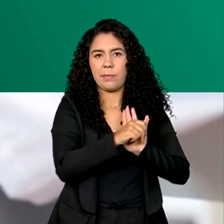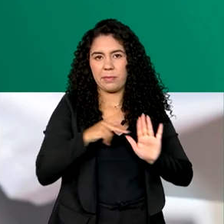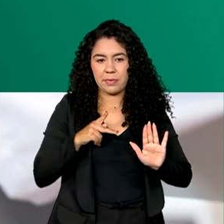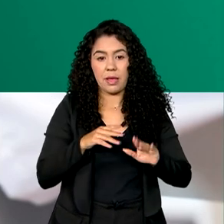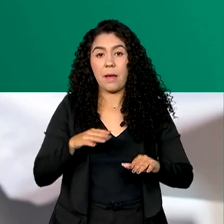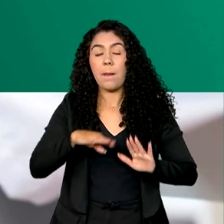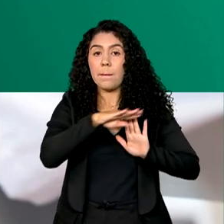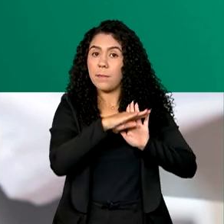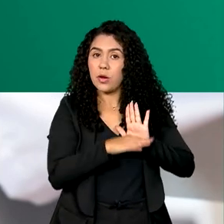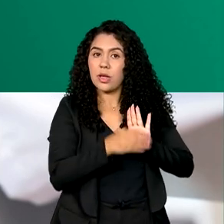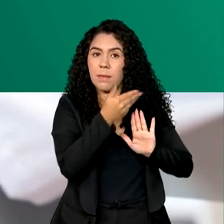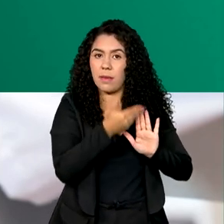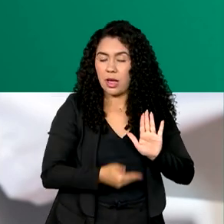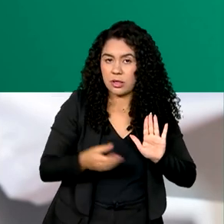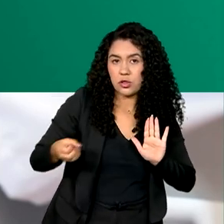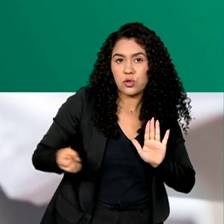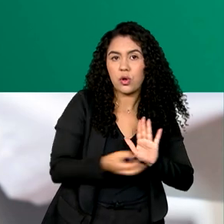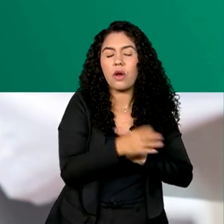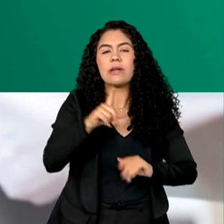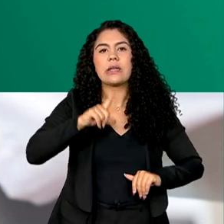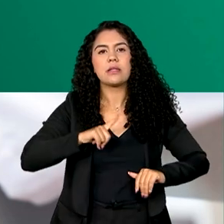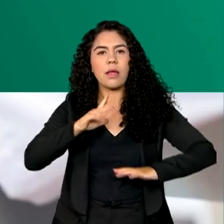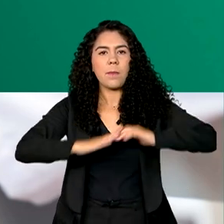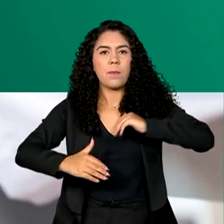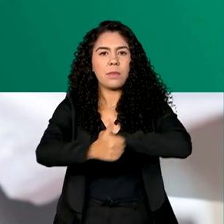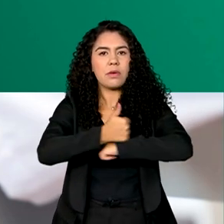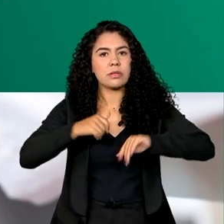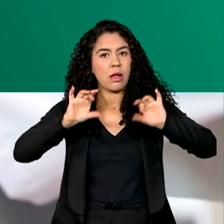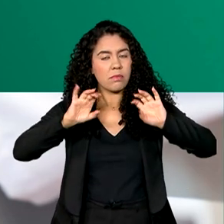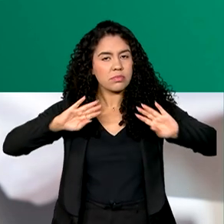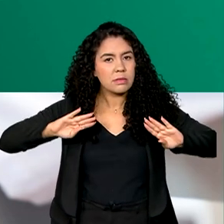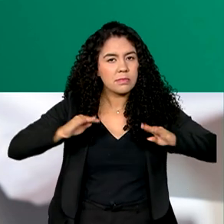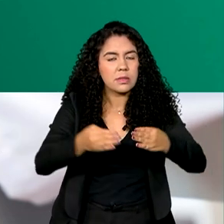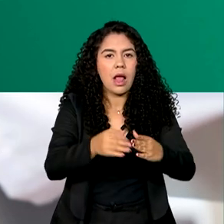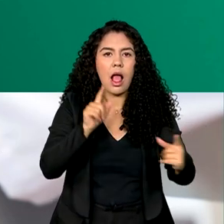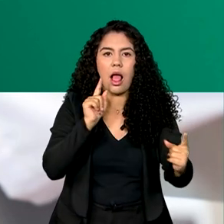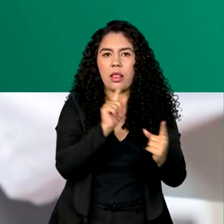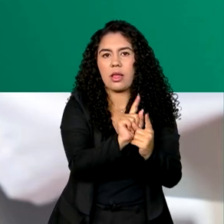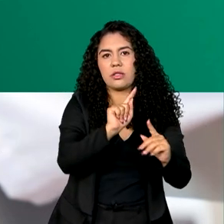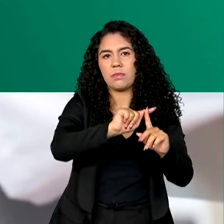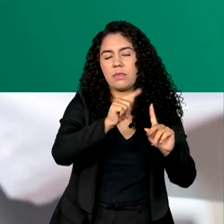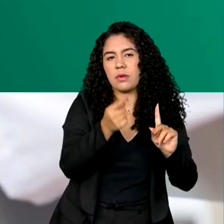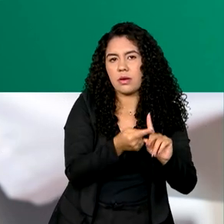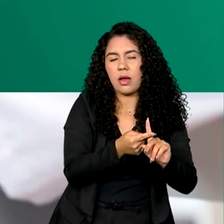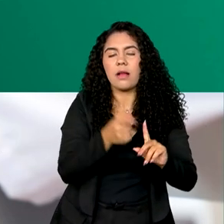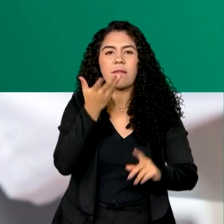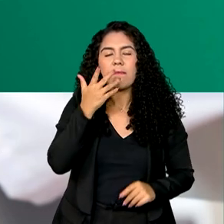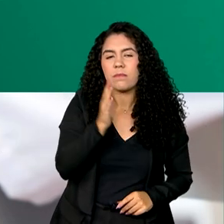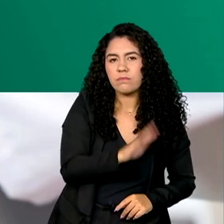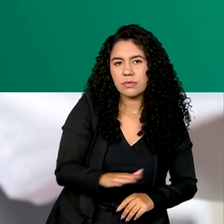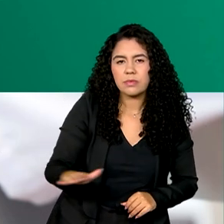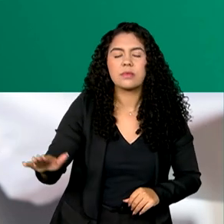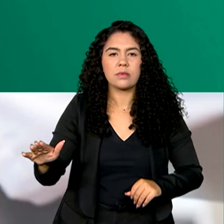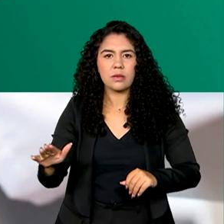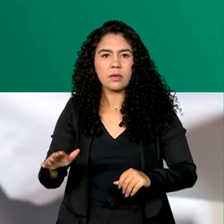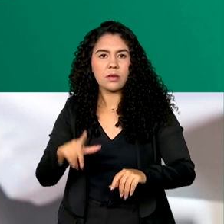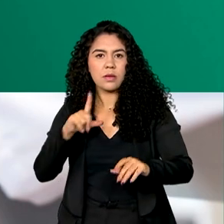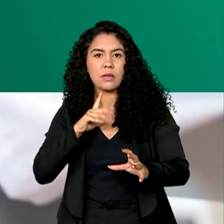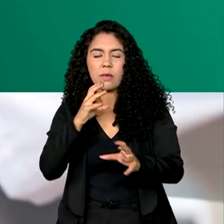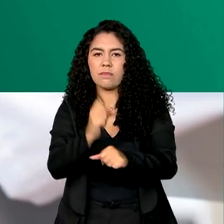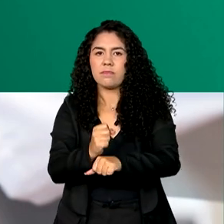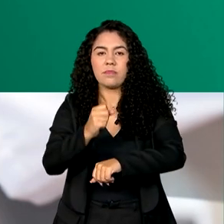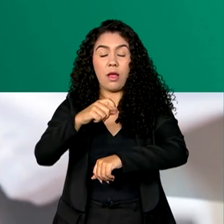programa inclui equipes especializadas em atendimento materno e infantil, disponíveis